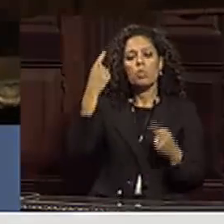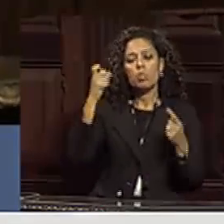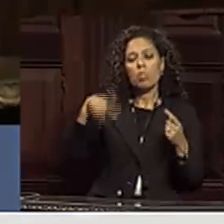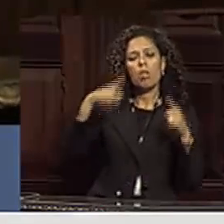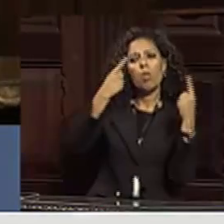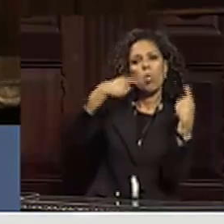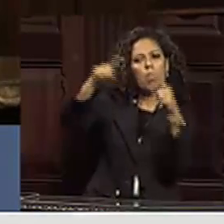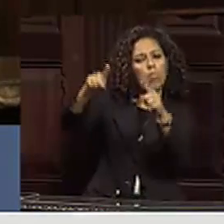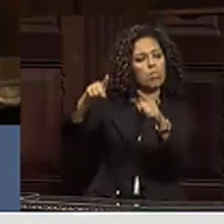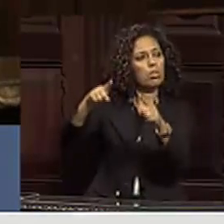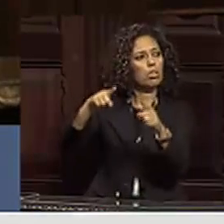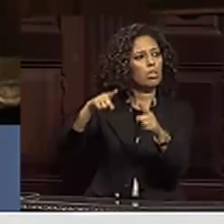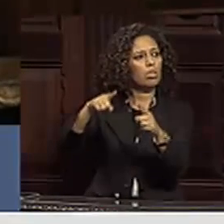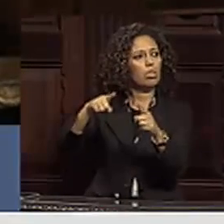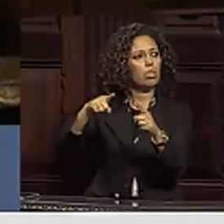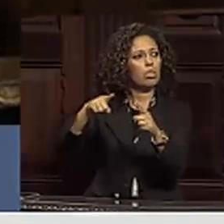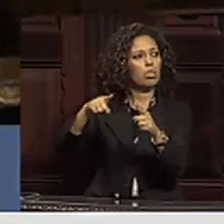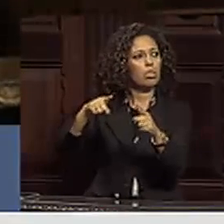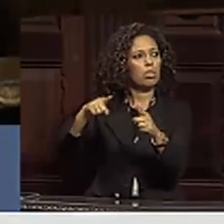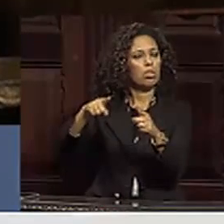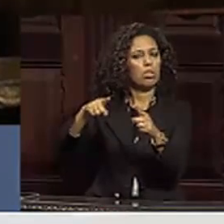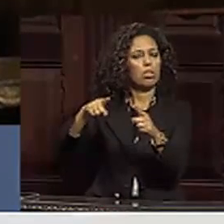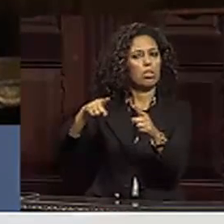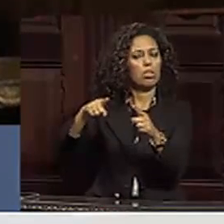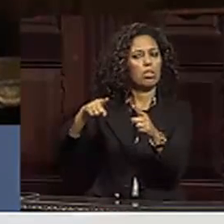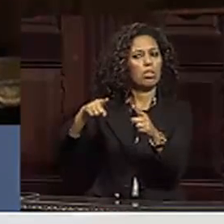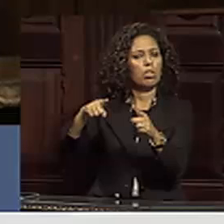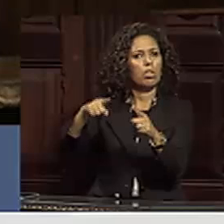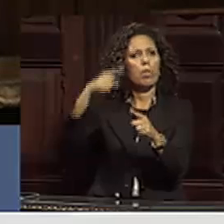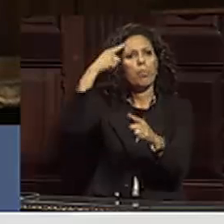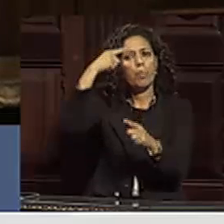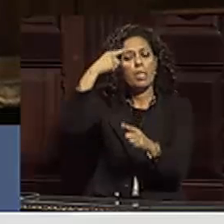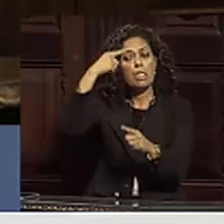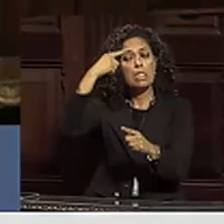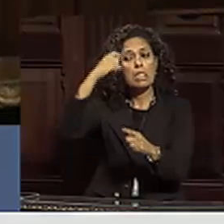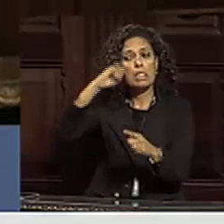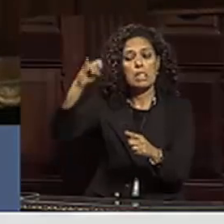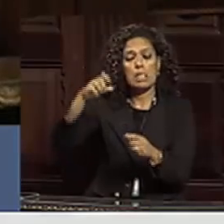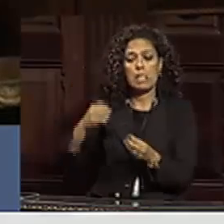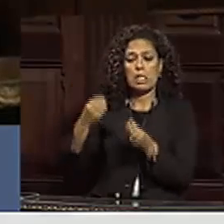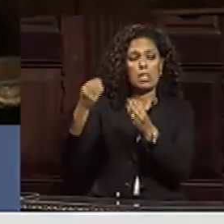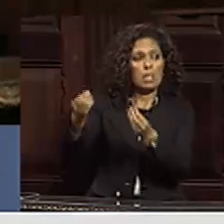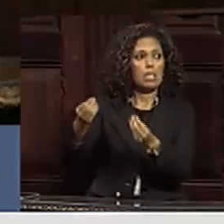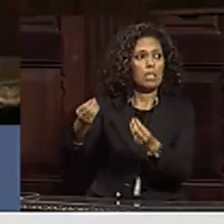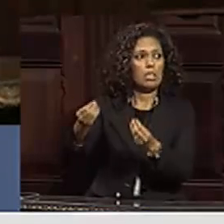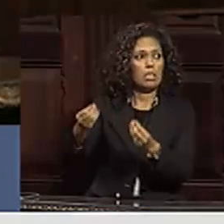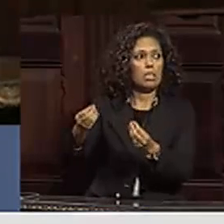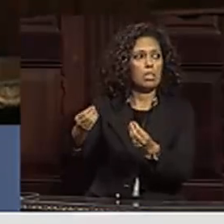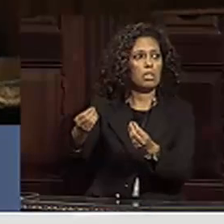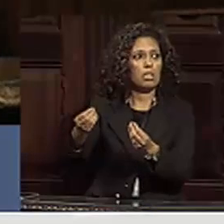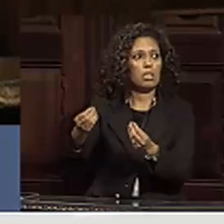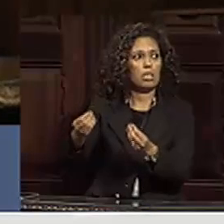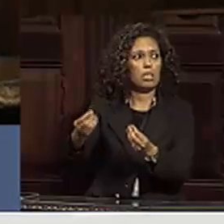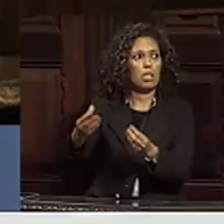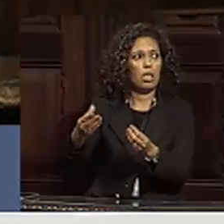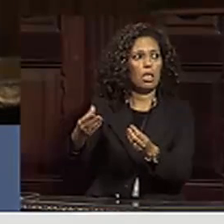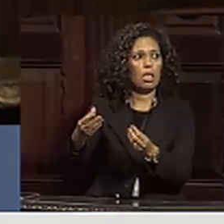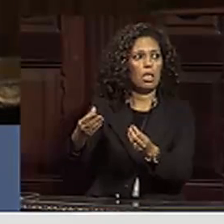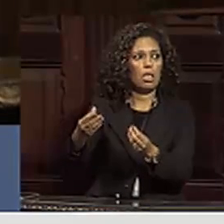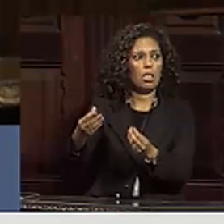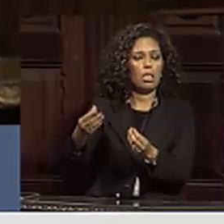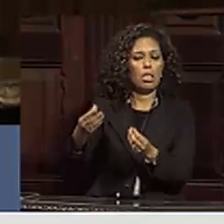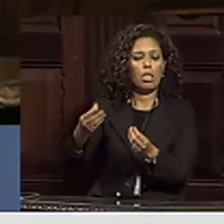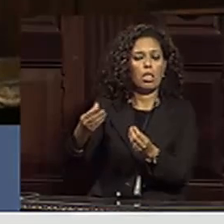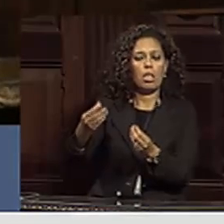remeter ao passado, que dão ao guarda municipal um cacetete, e remetendo ao passado, pensa que eles são